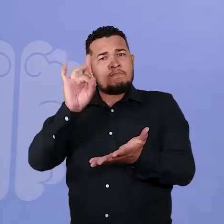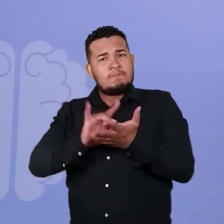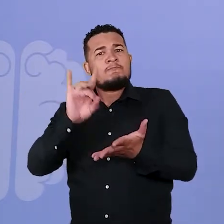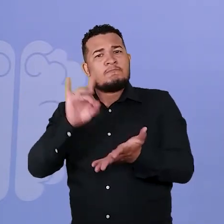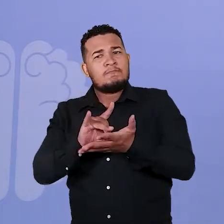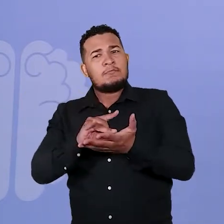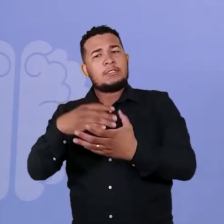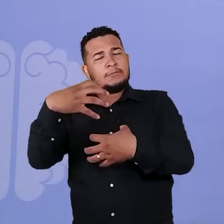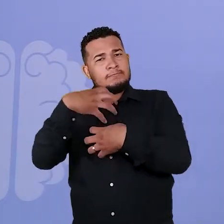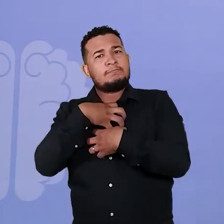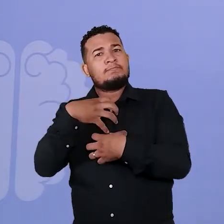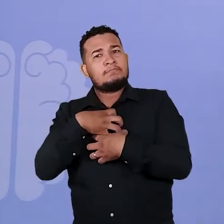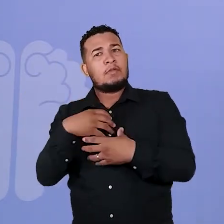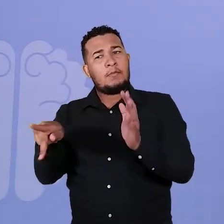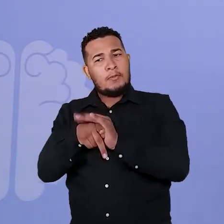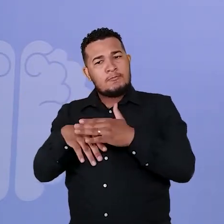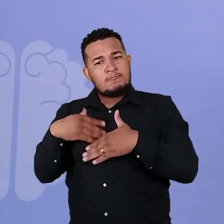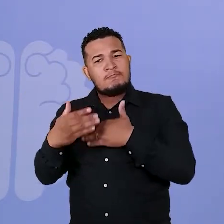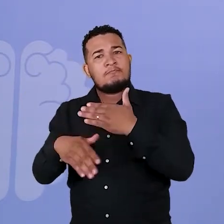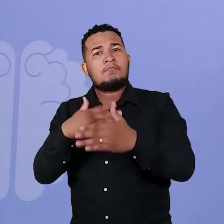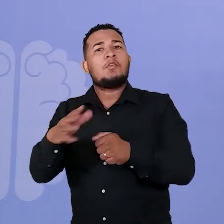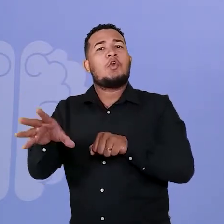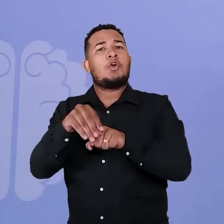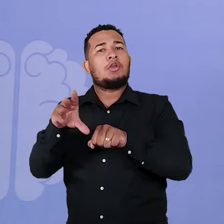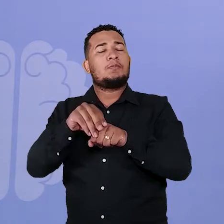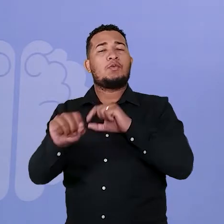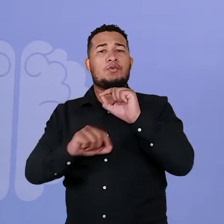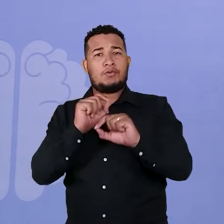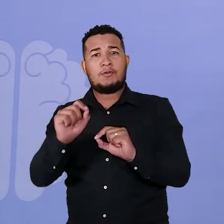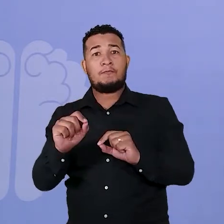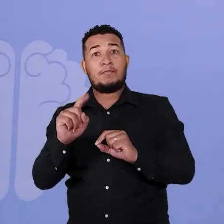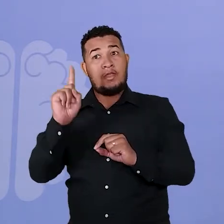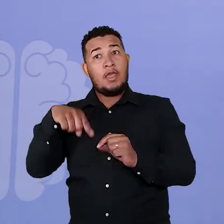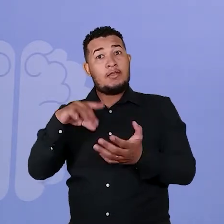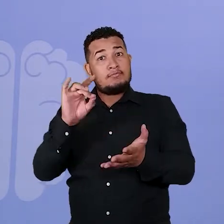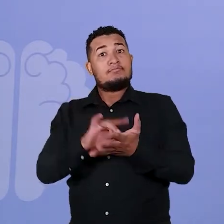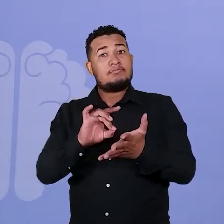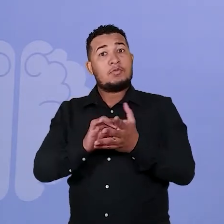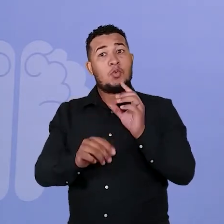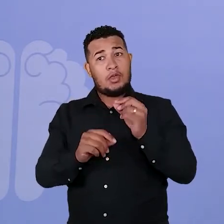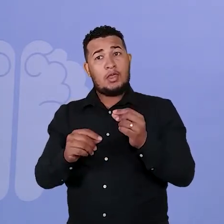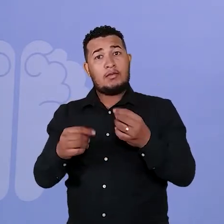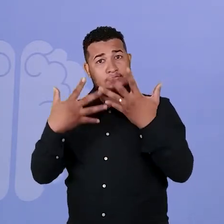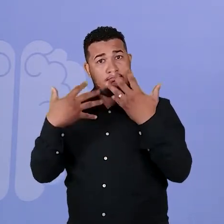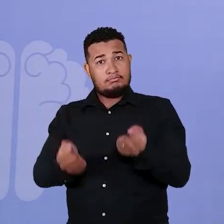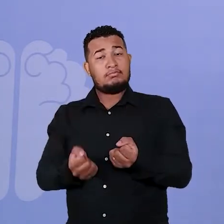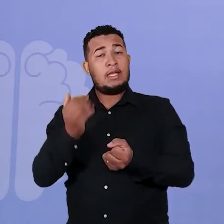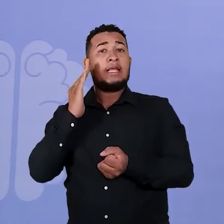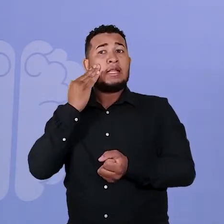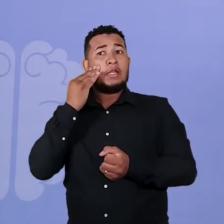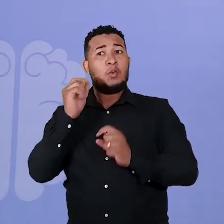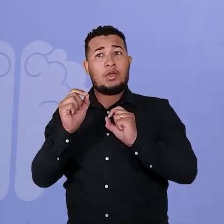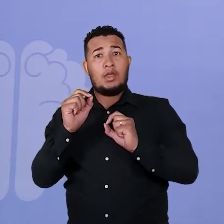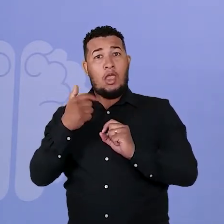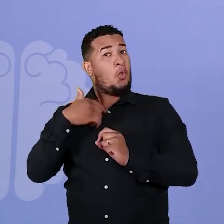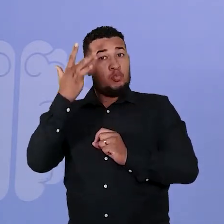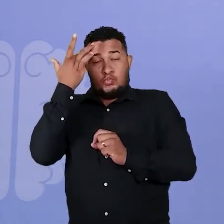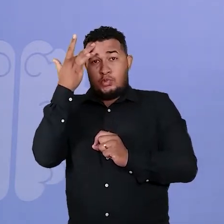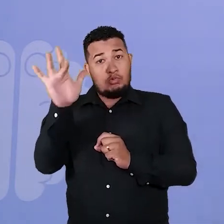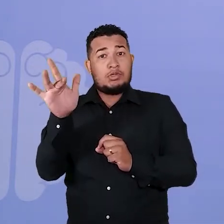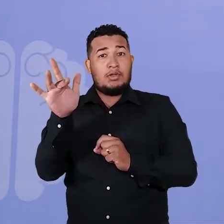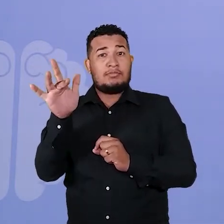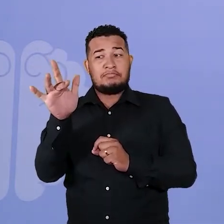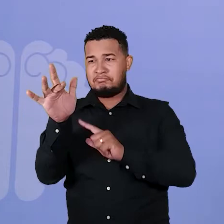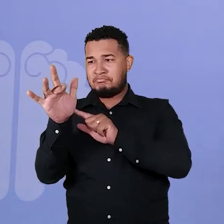realmente, honestamente embarcar numa jornada de conhecimento é justamente admitir que